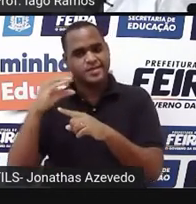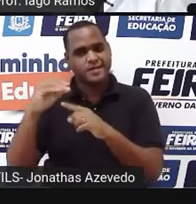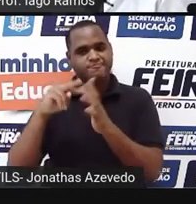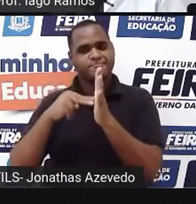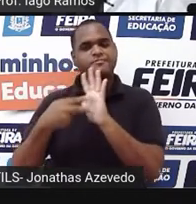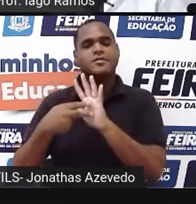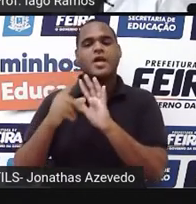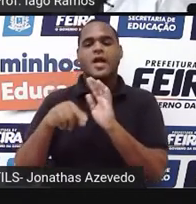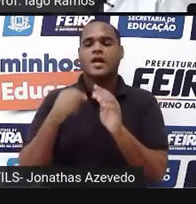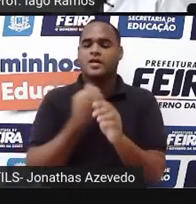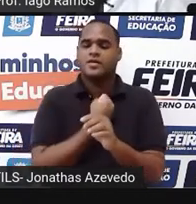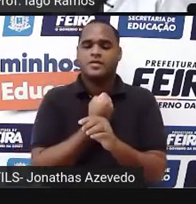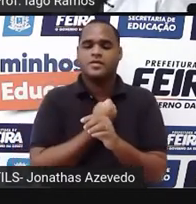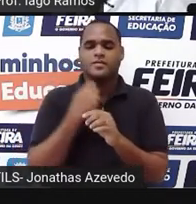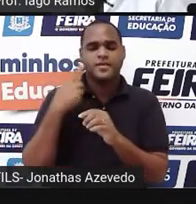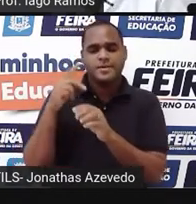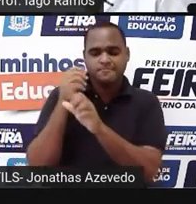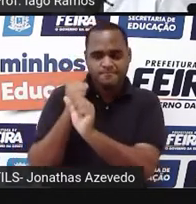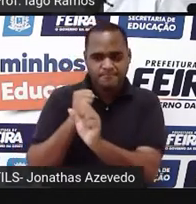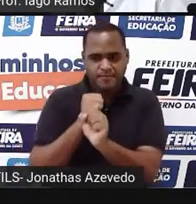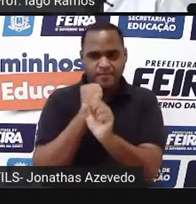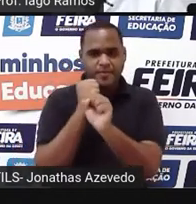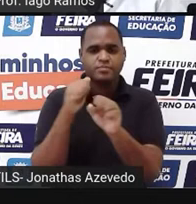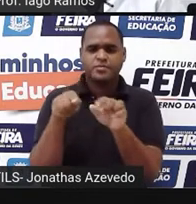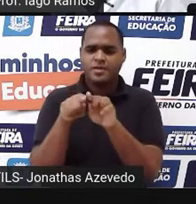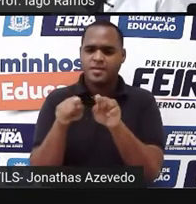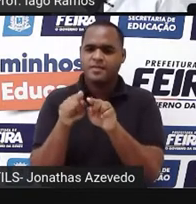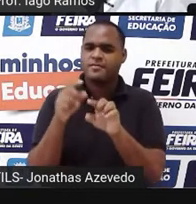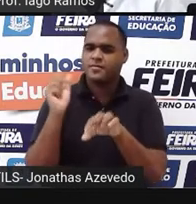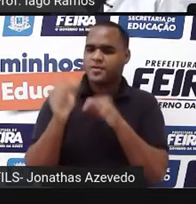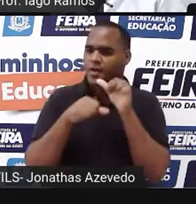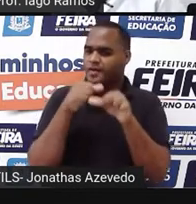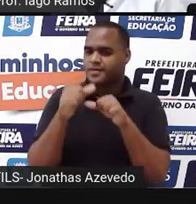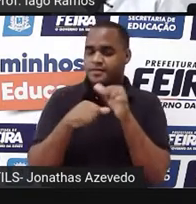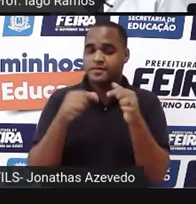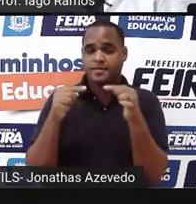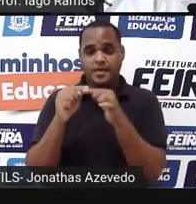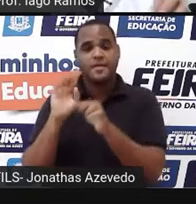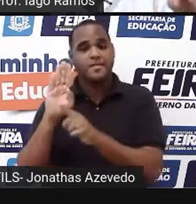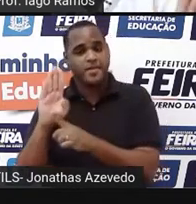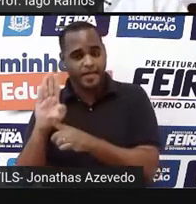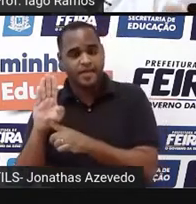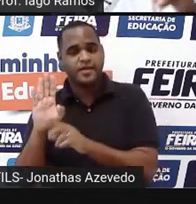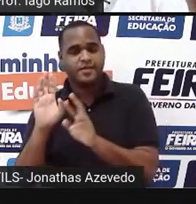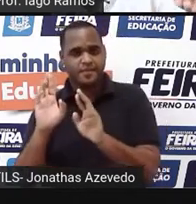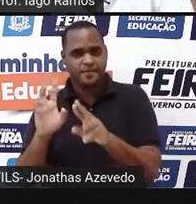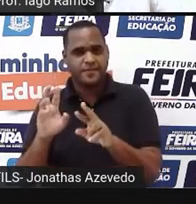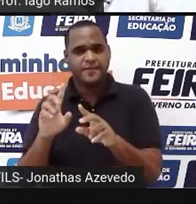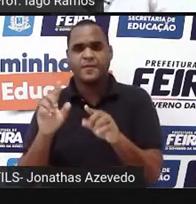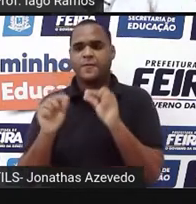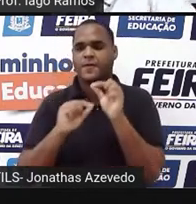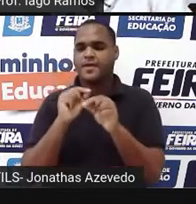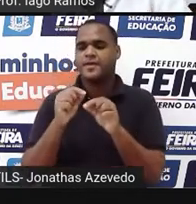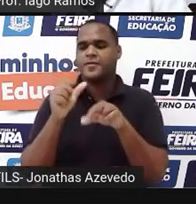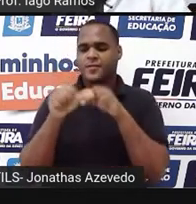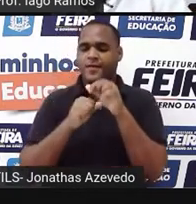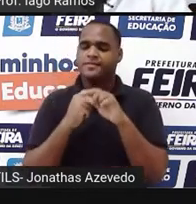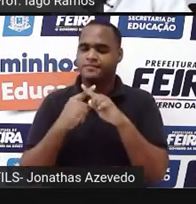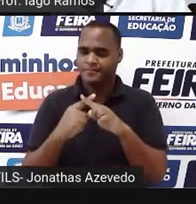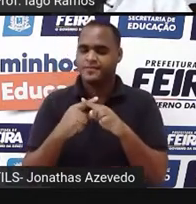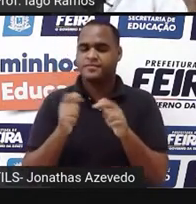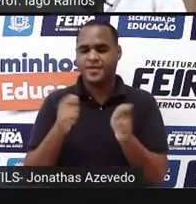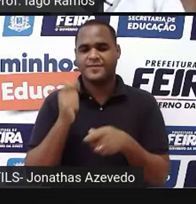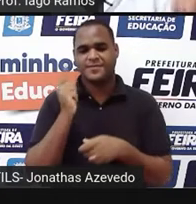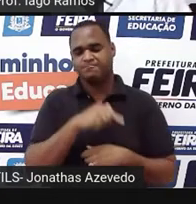mesmos números, quando somados, dá o oposto do coeficiente b, que é o coeficiente que multiplica o x. Tá